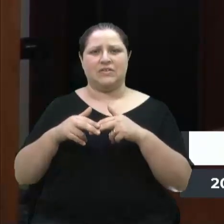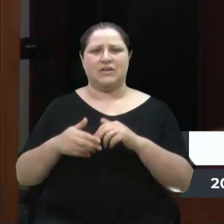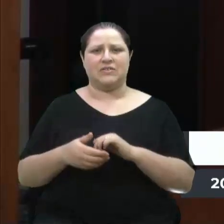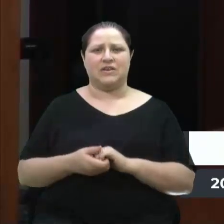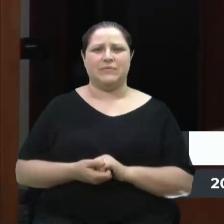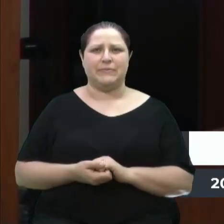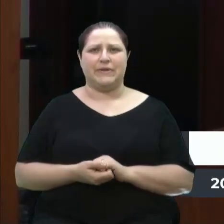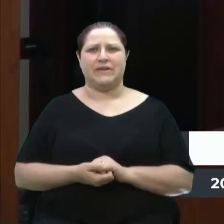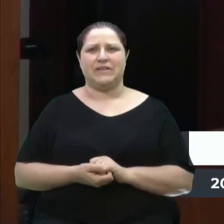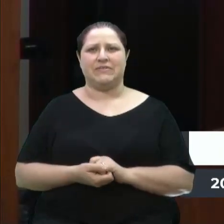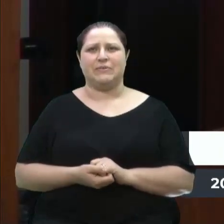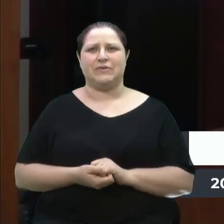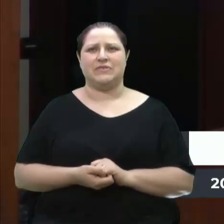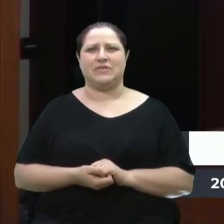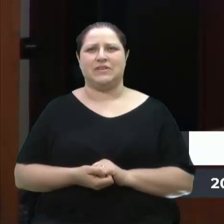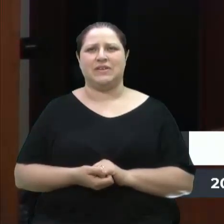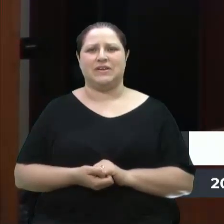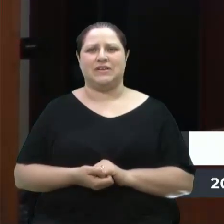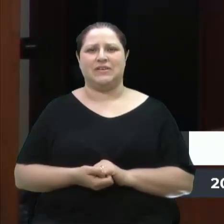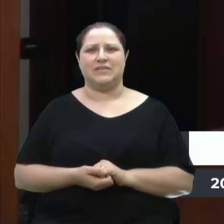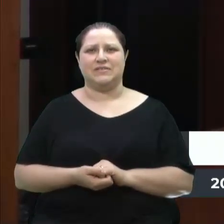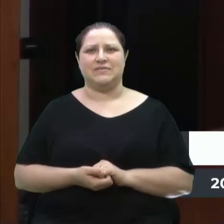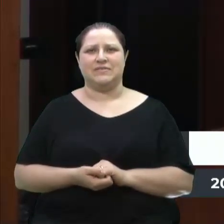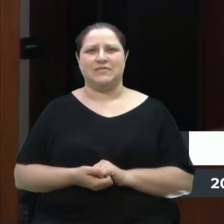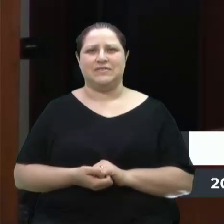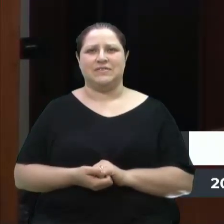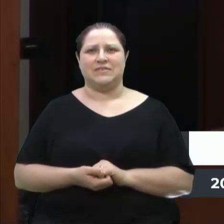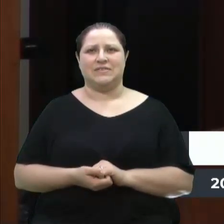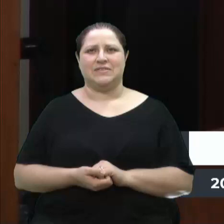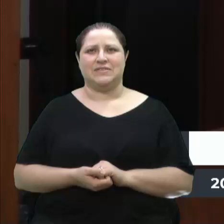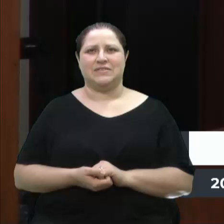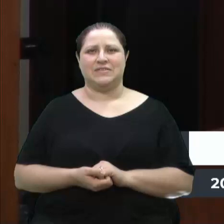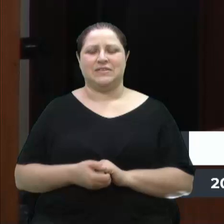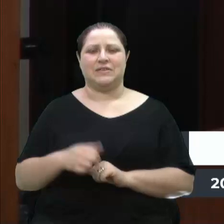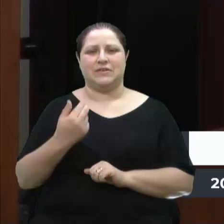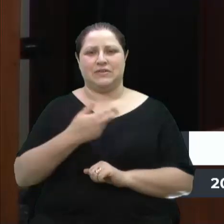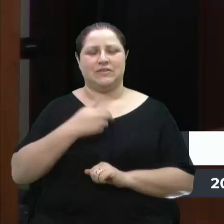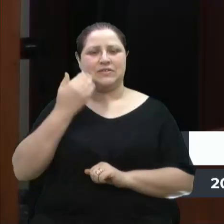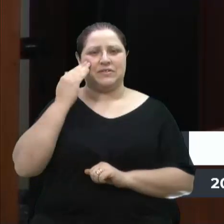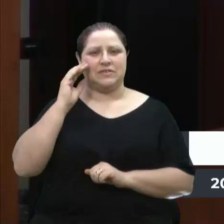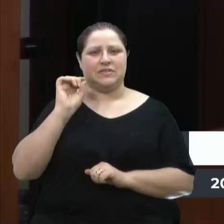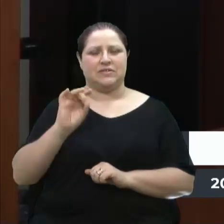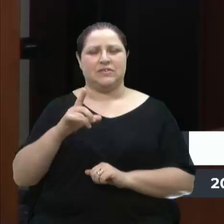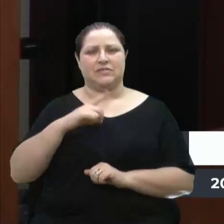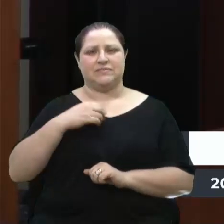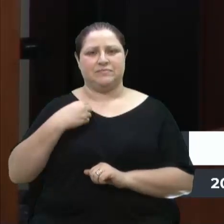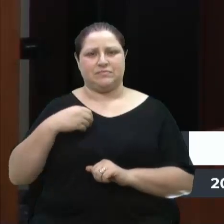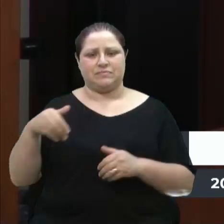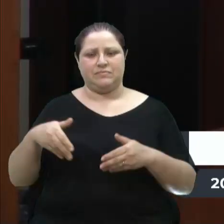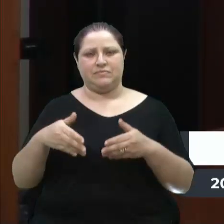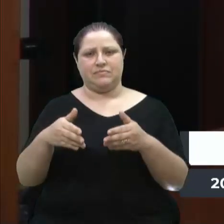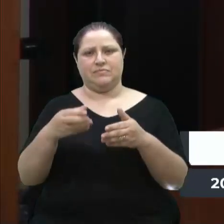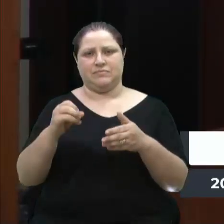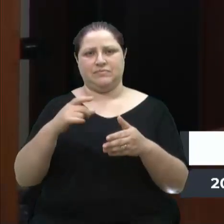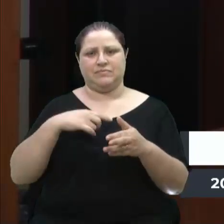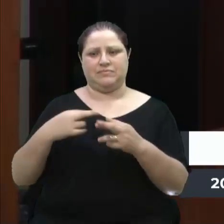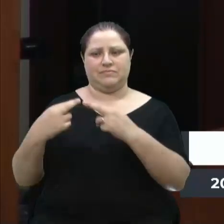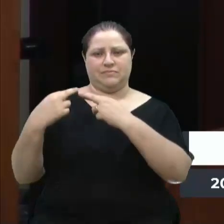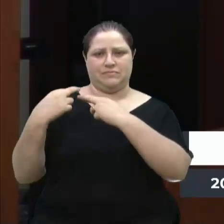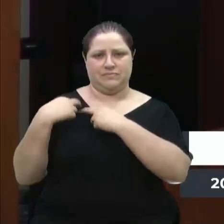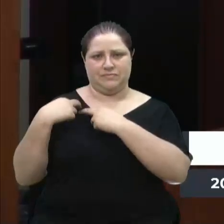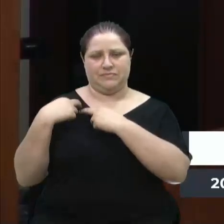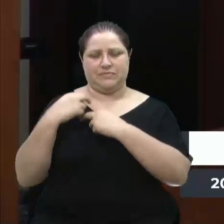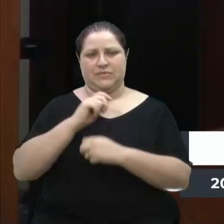pudesse dissertar sobre esse tema e a gente entendesse que só existe caminho se a gente tiver responsabilidade